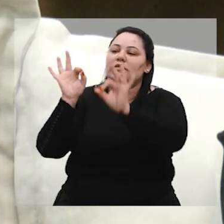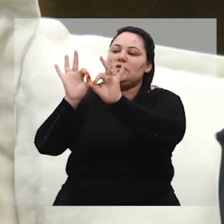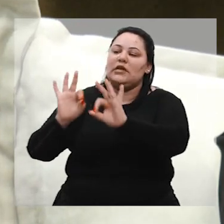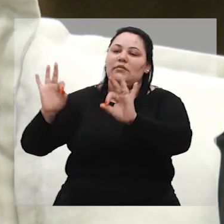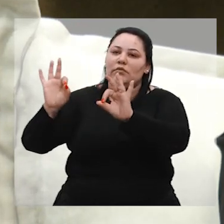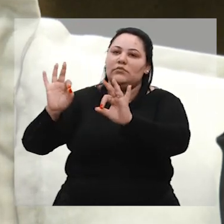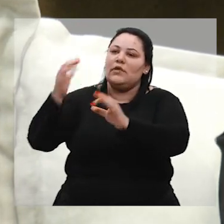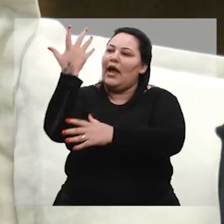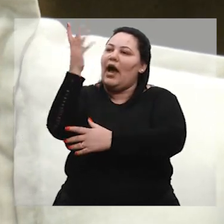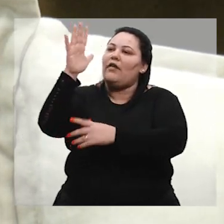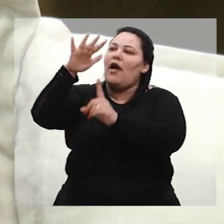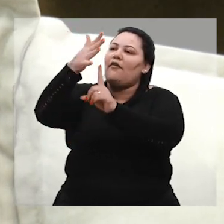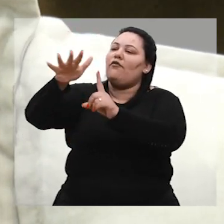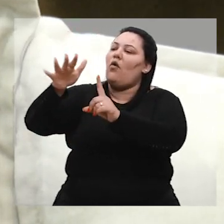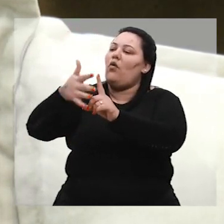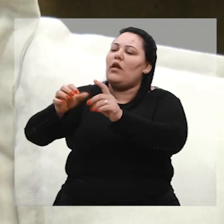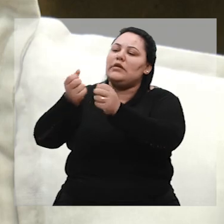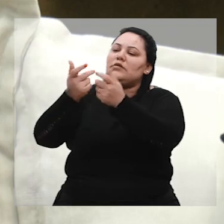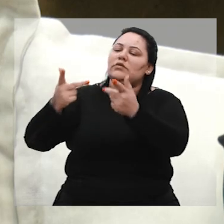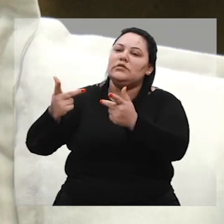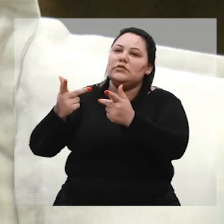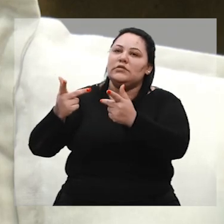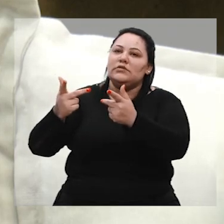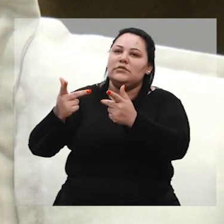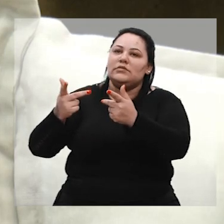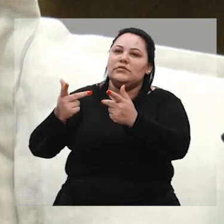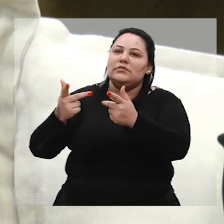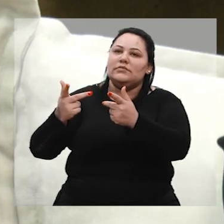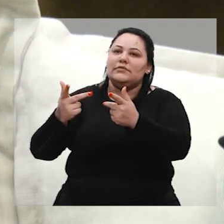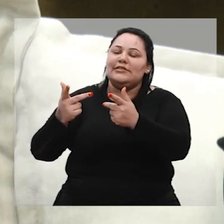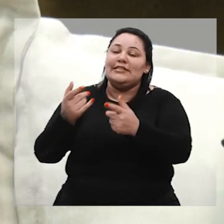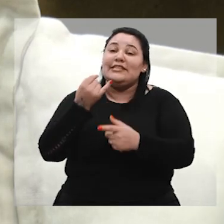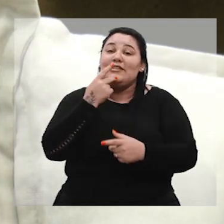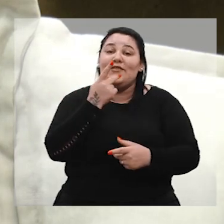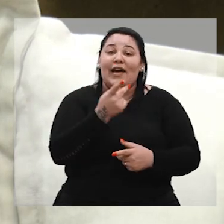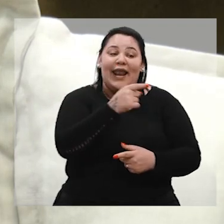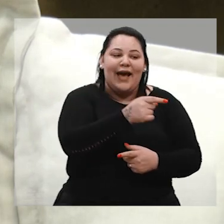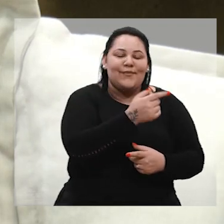aqui. Se eu falar de árvore, simplesmente as partes da árvore para uma